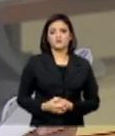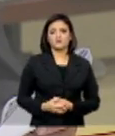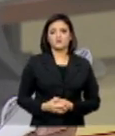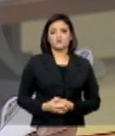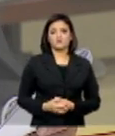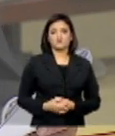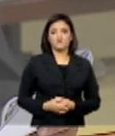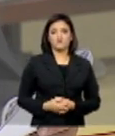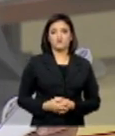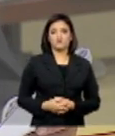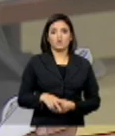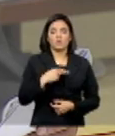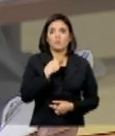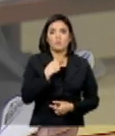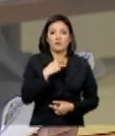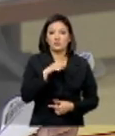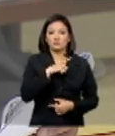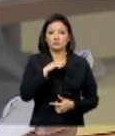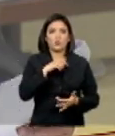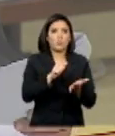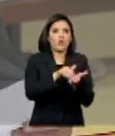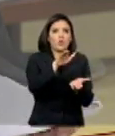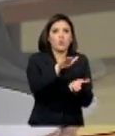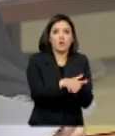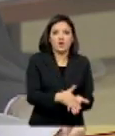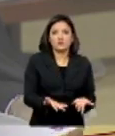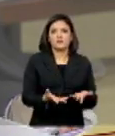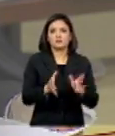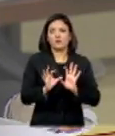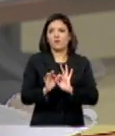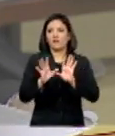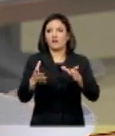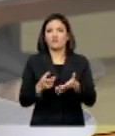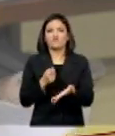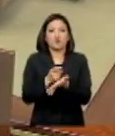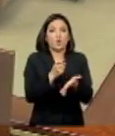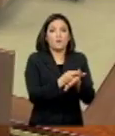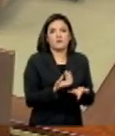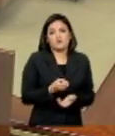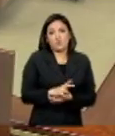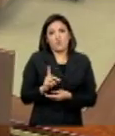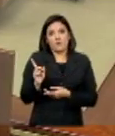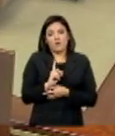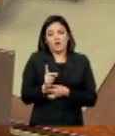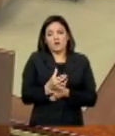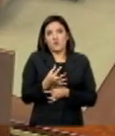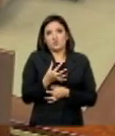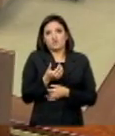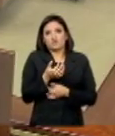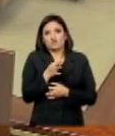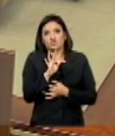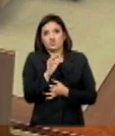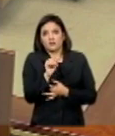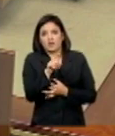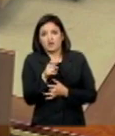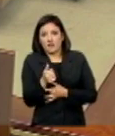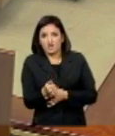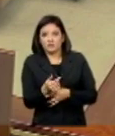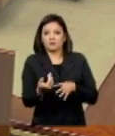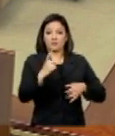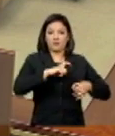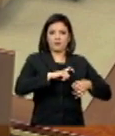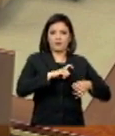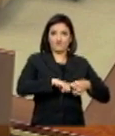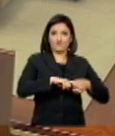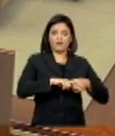regulação na técnica de cobrança joão digitais nessa religação por outro lado eu